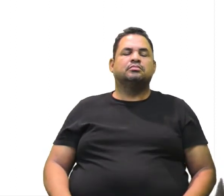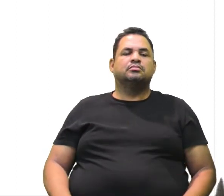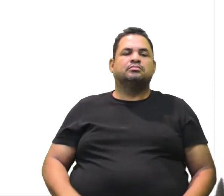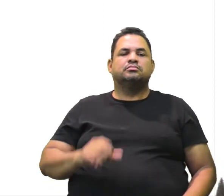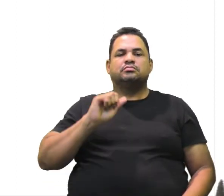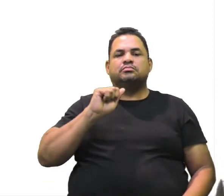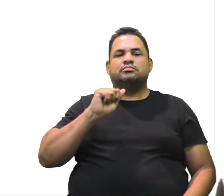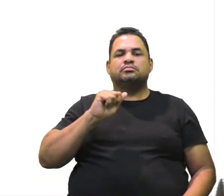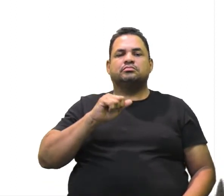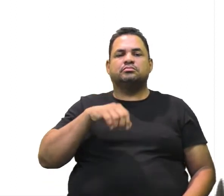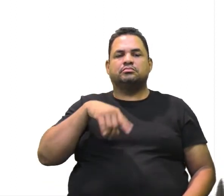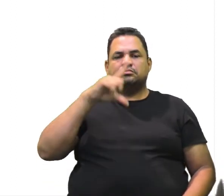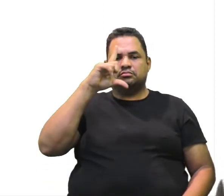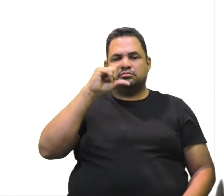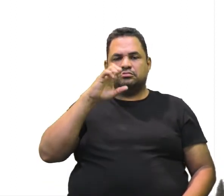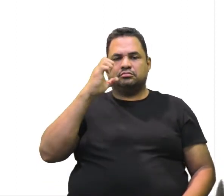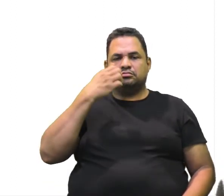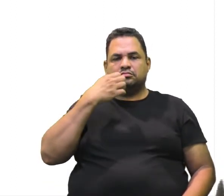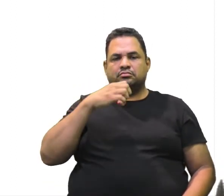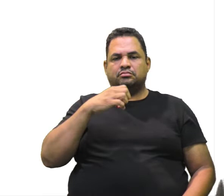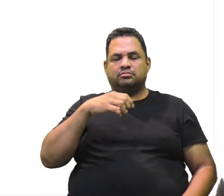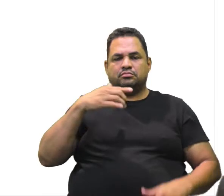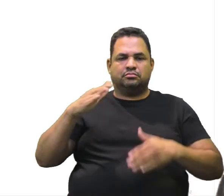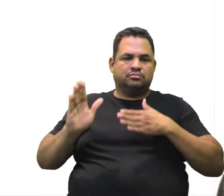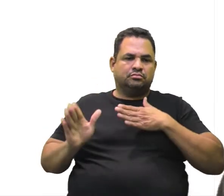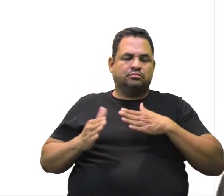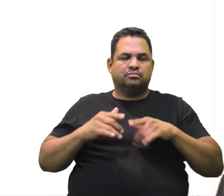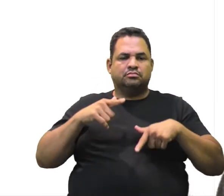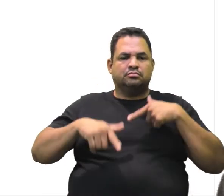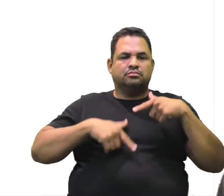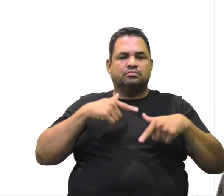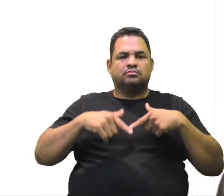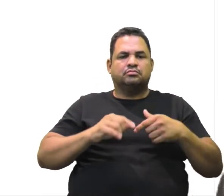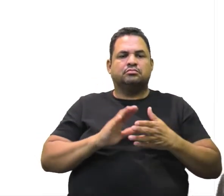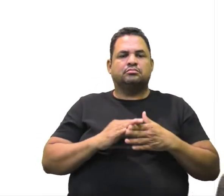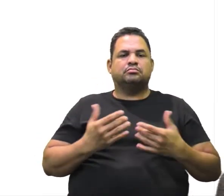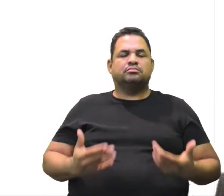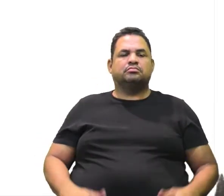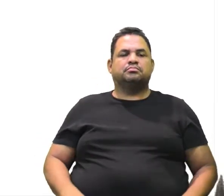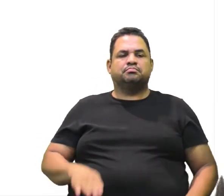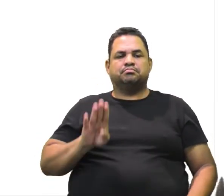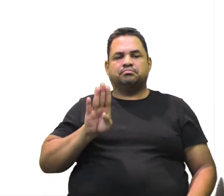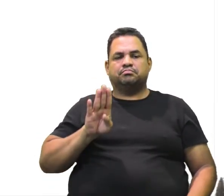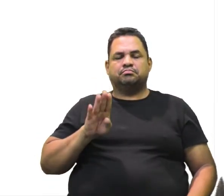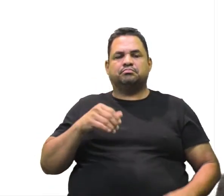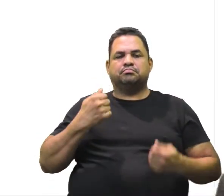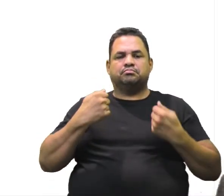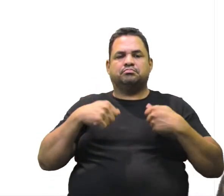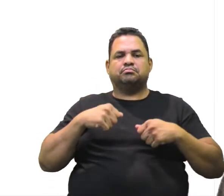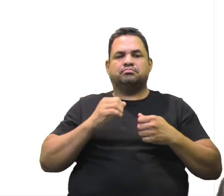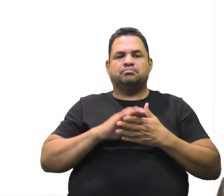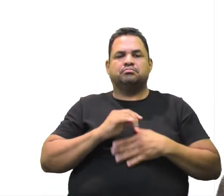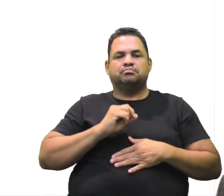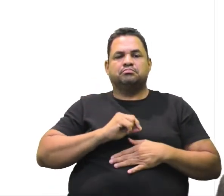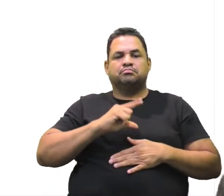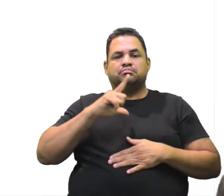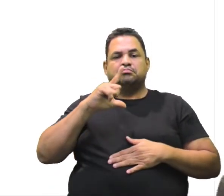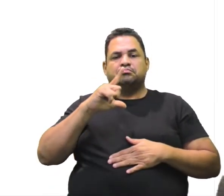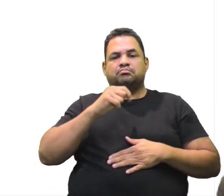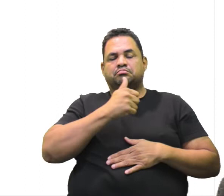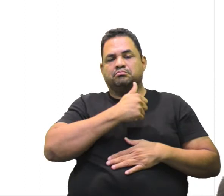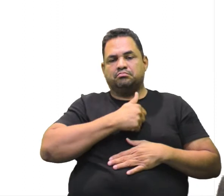A, diminui a energia de ativação, letra B, permite